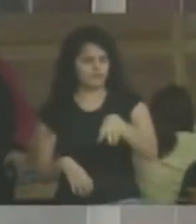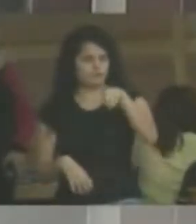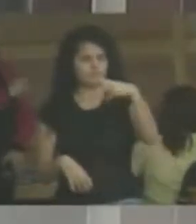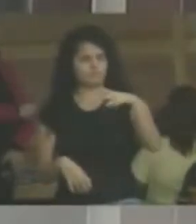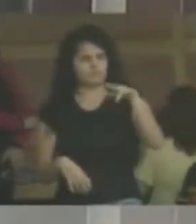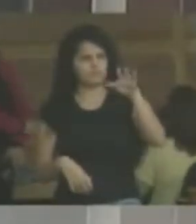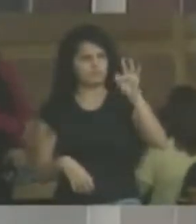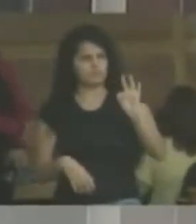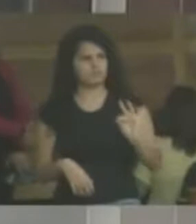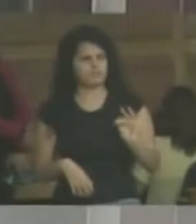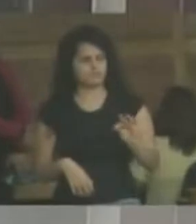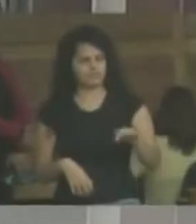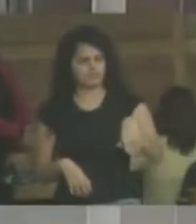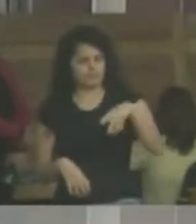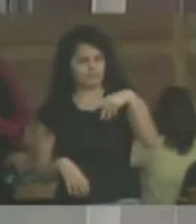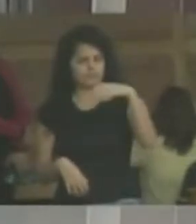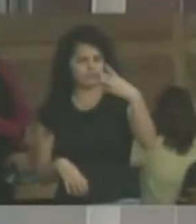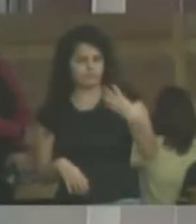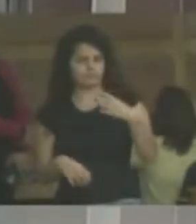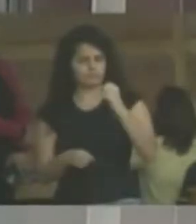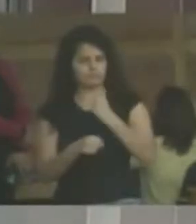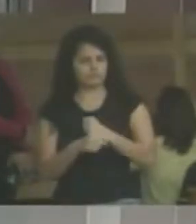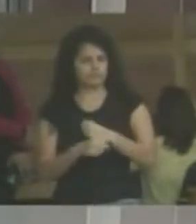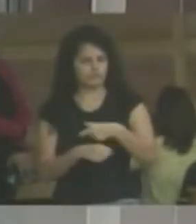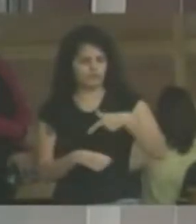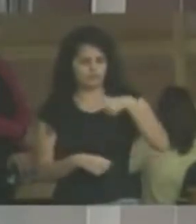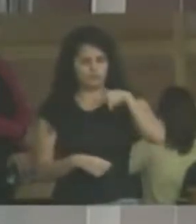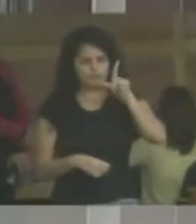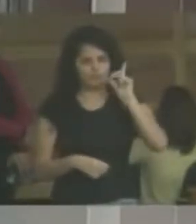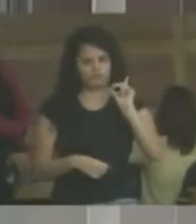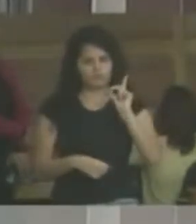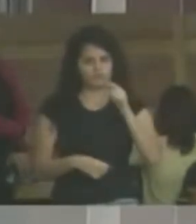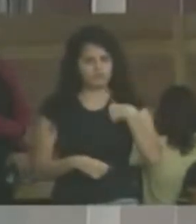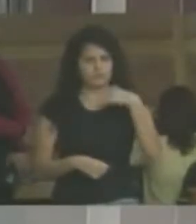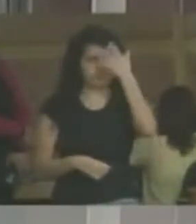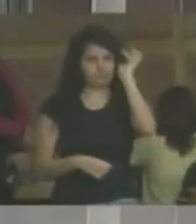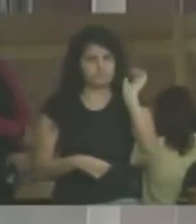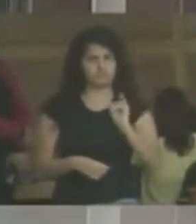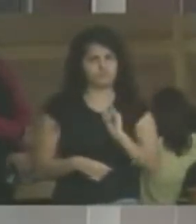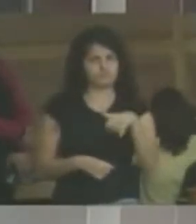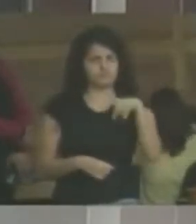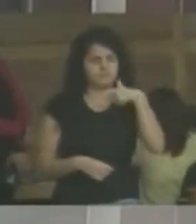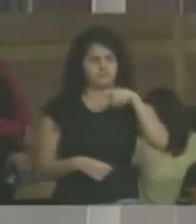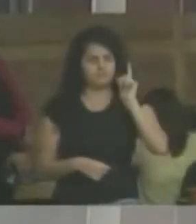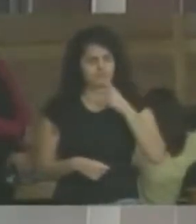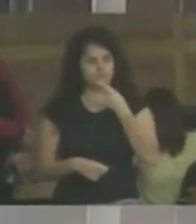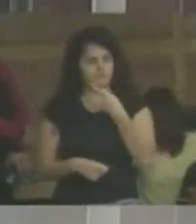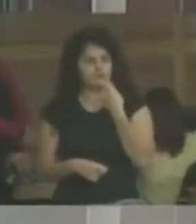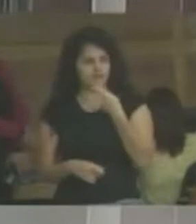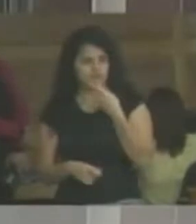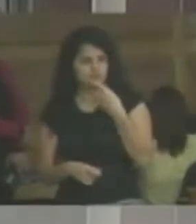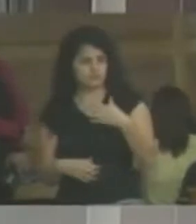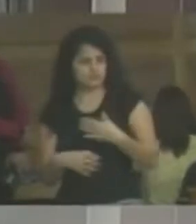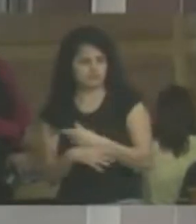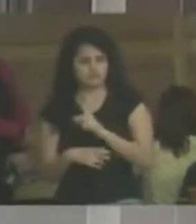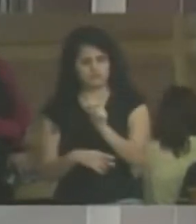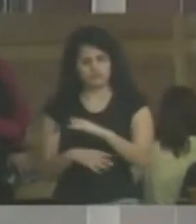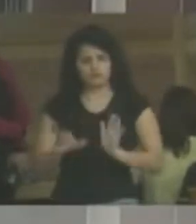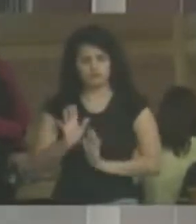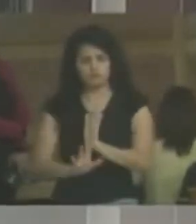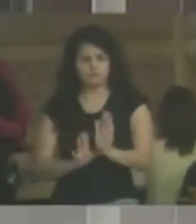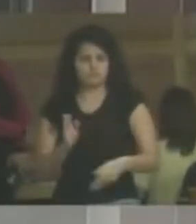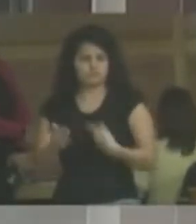estava aí 4 anos. Ele lá ontem, se eu não me engano, foi ontem, falar que o município não está cuidando da